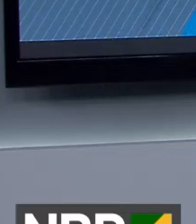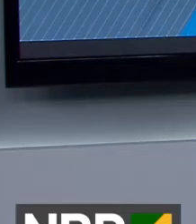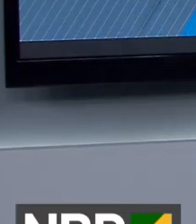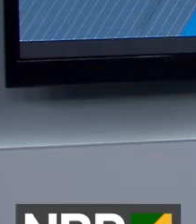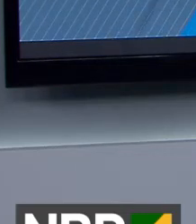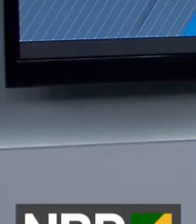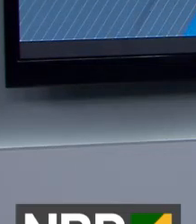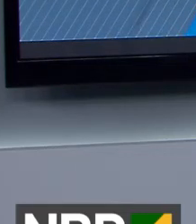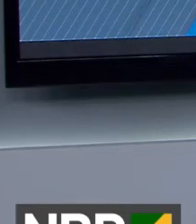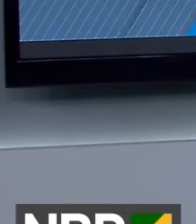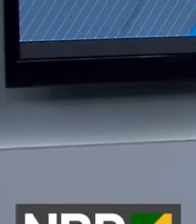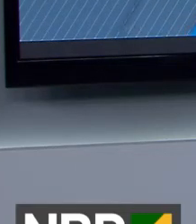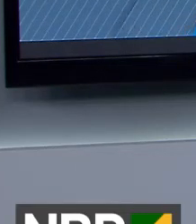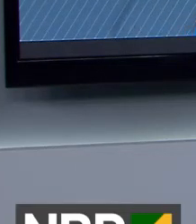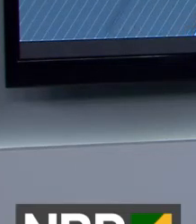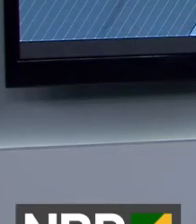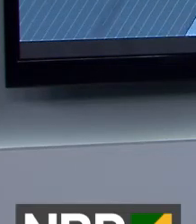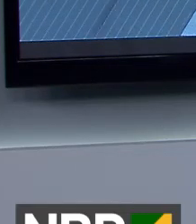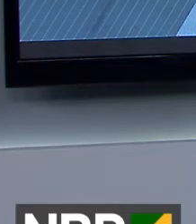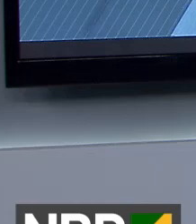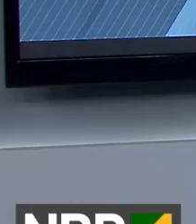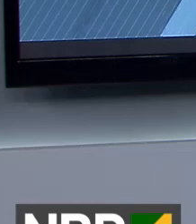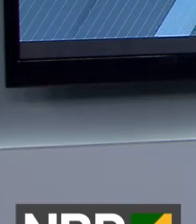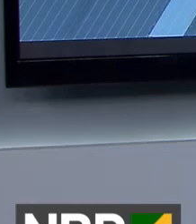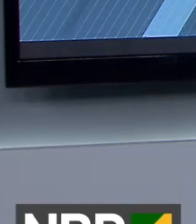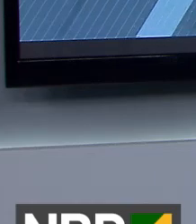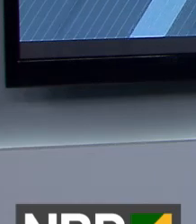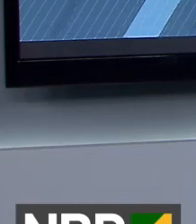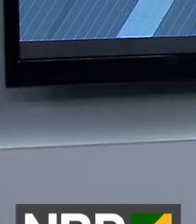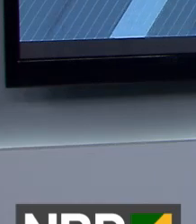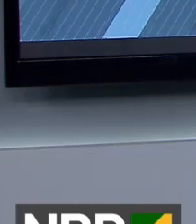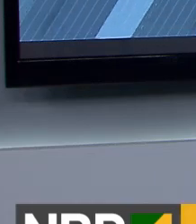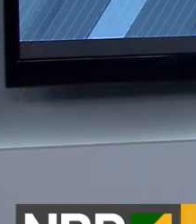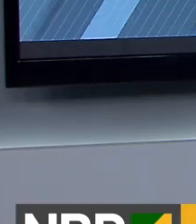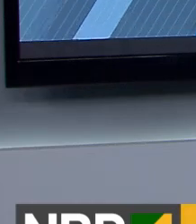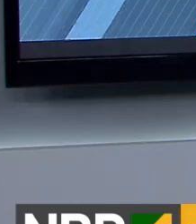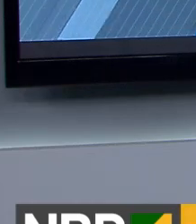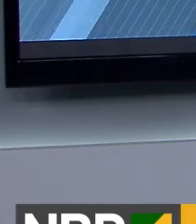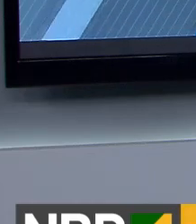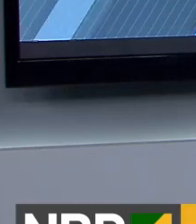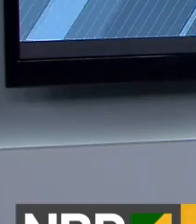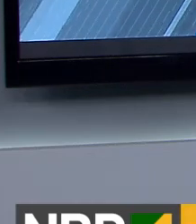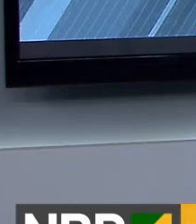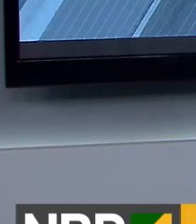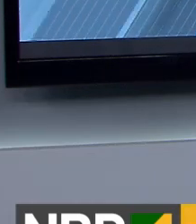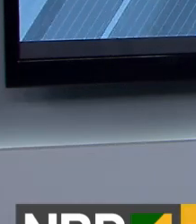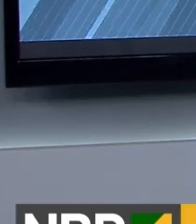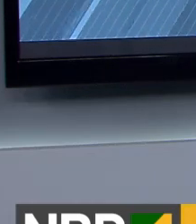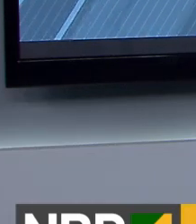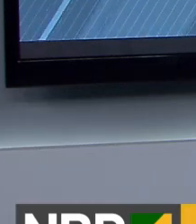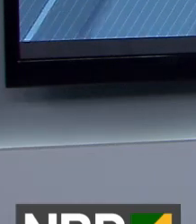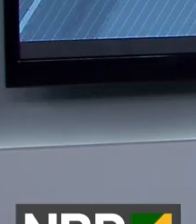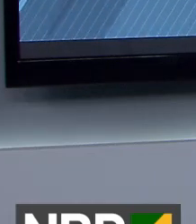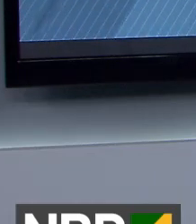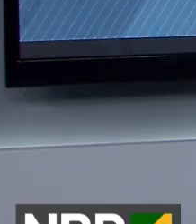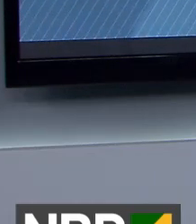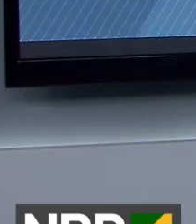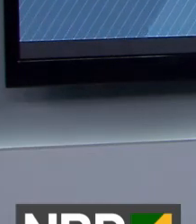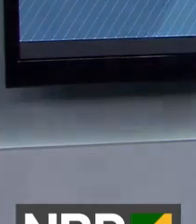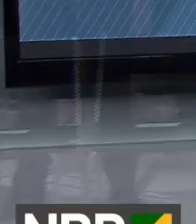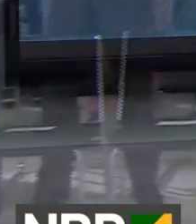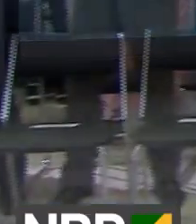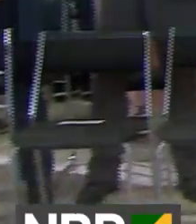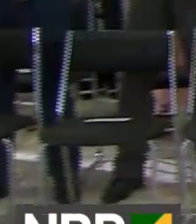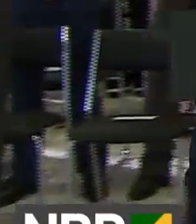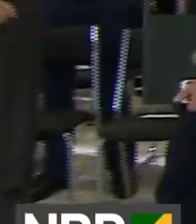o Viva Voluntário. O presidente Michel Temer participa da cerimônia e vai premiar instituições que se destacaram no setor.